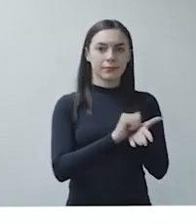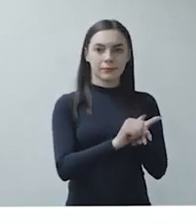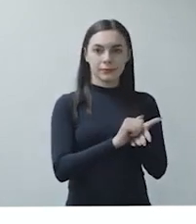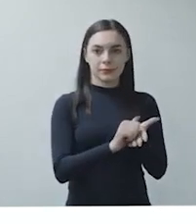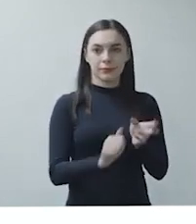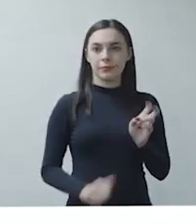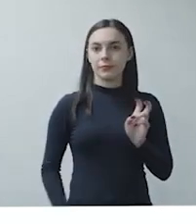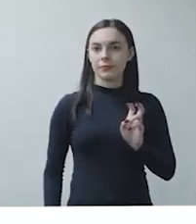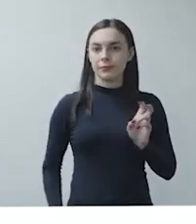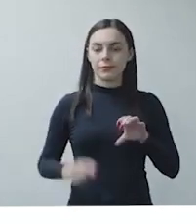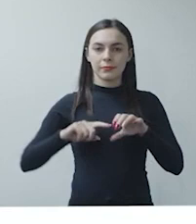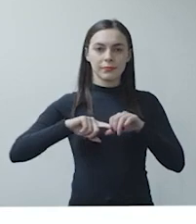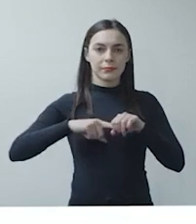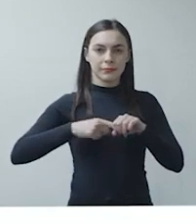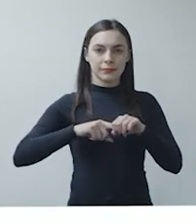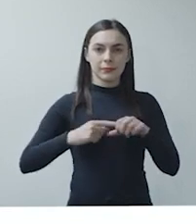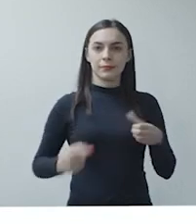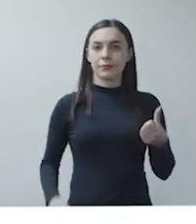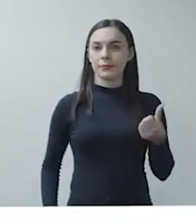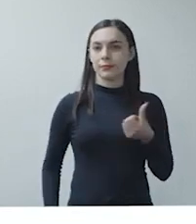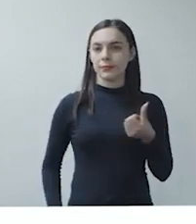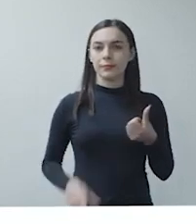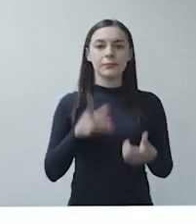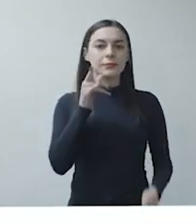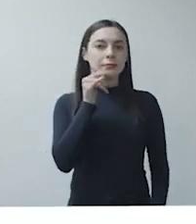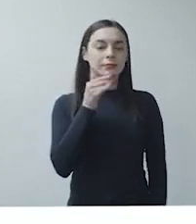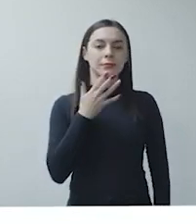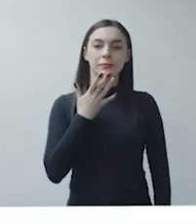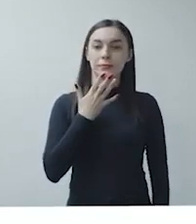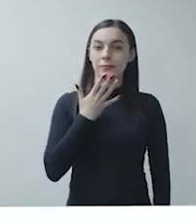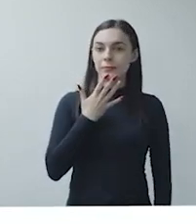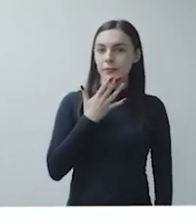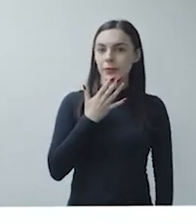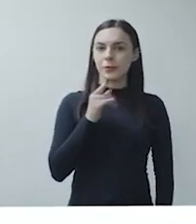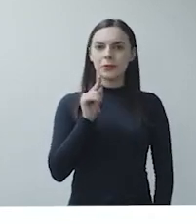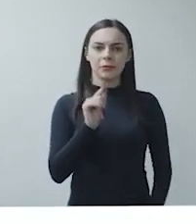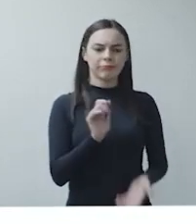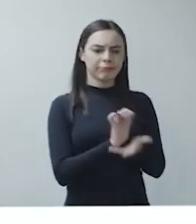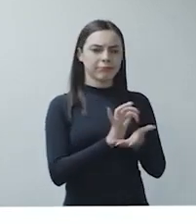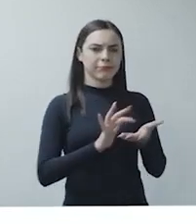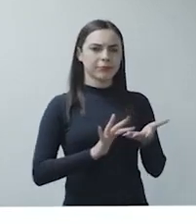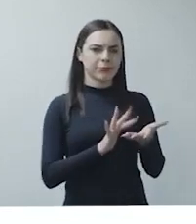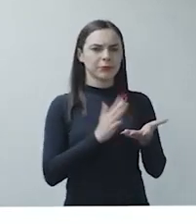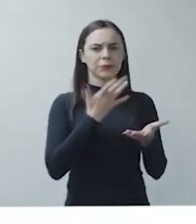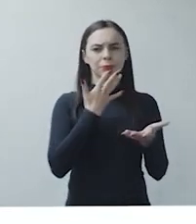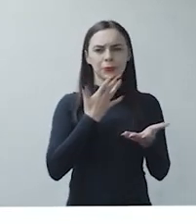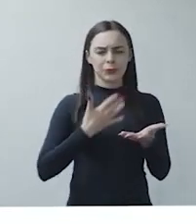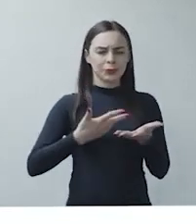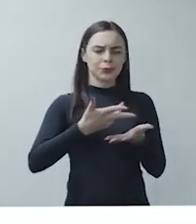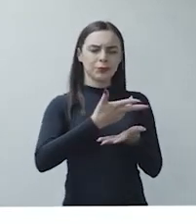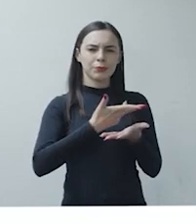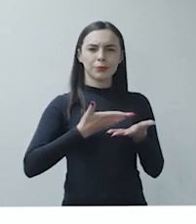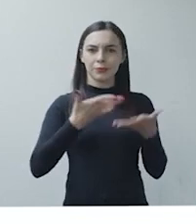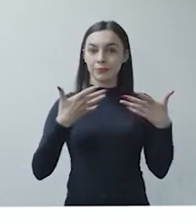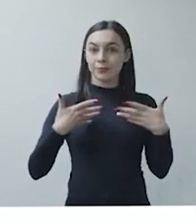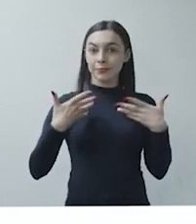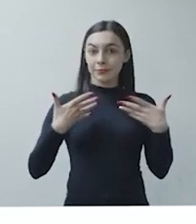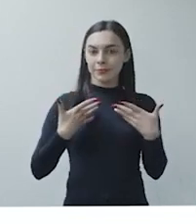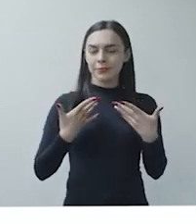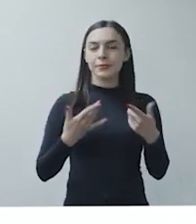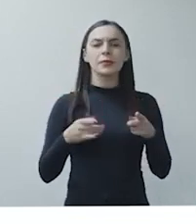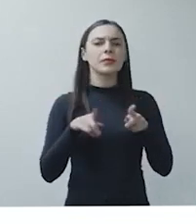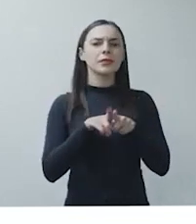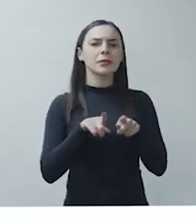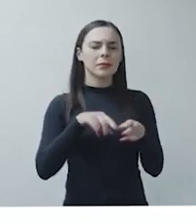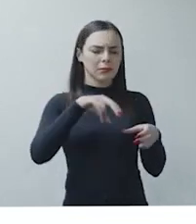borracha, apontador, lápis de cor para deixar a tarefa bem colorida e alegre, e